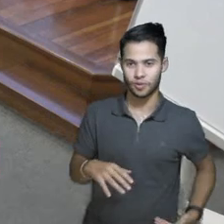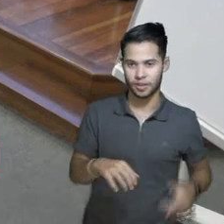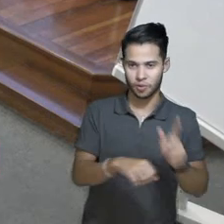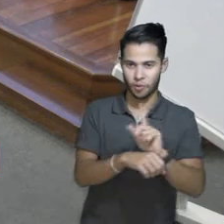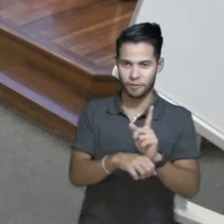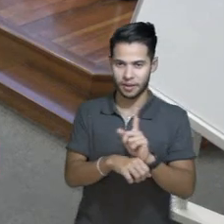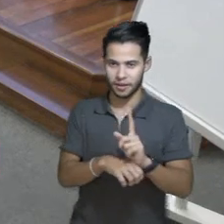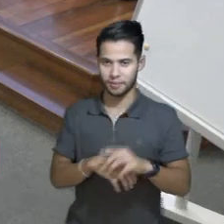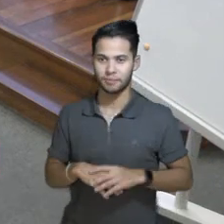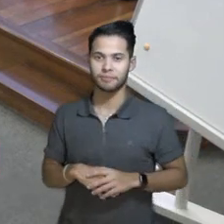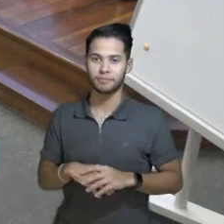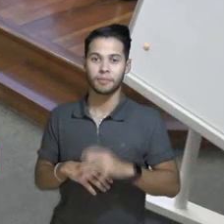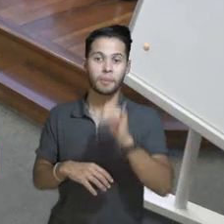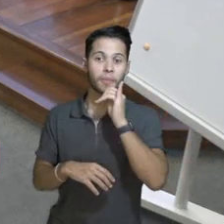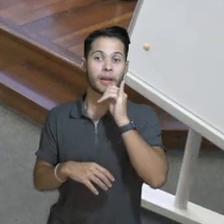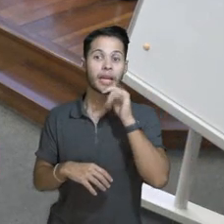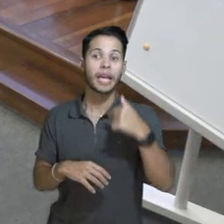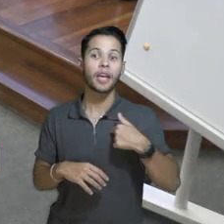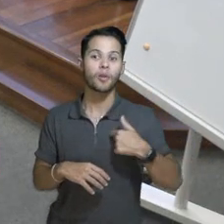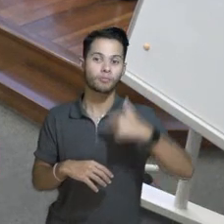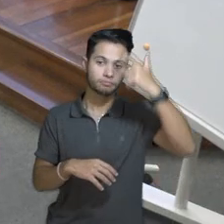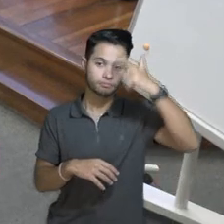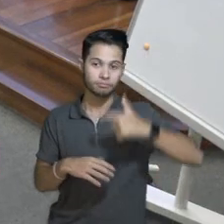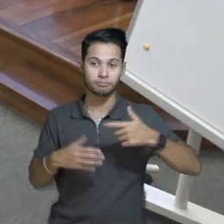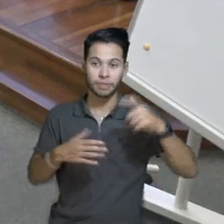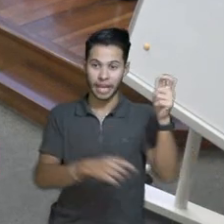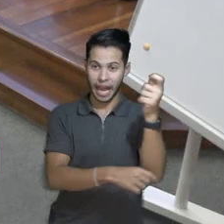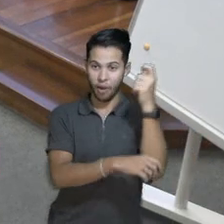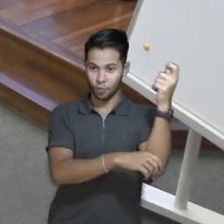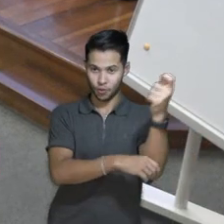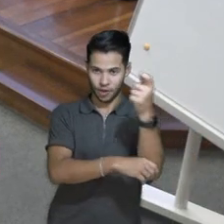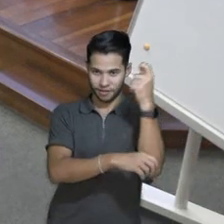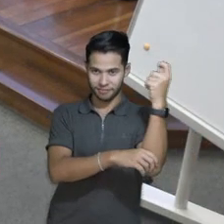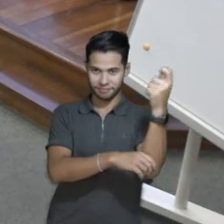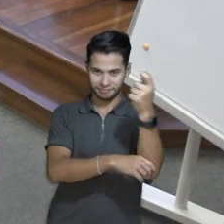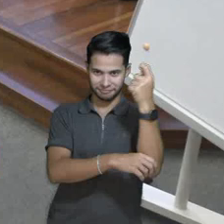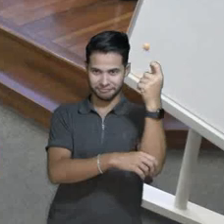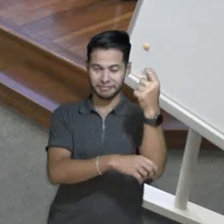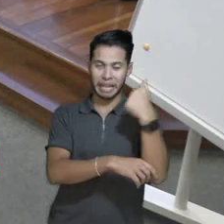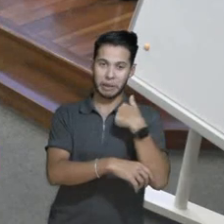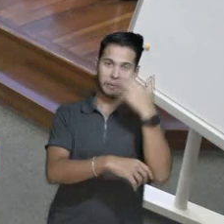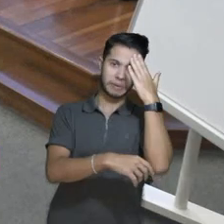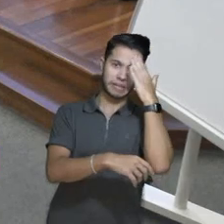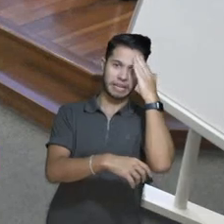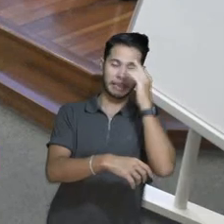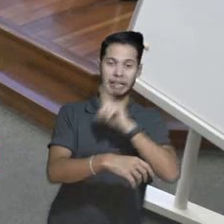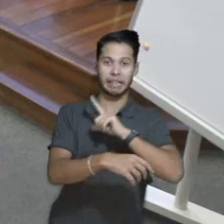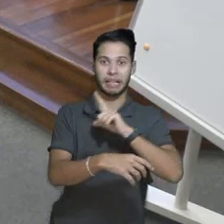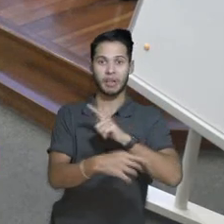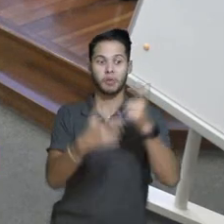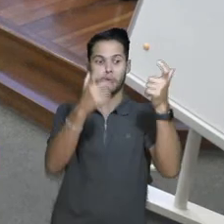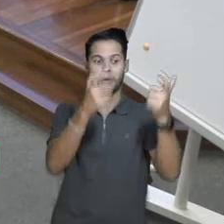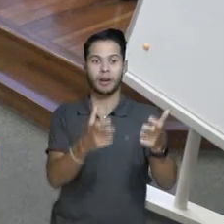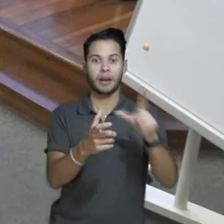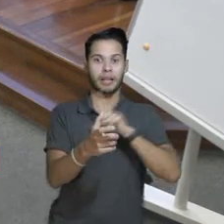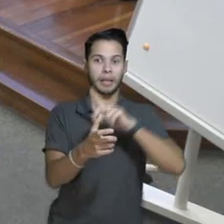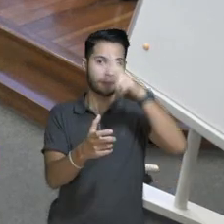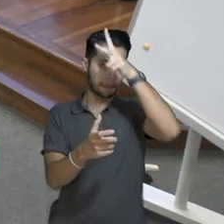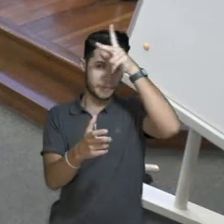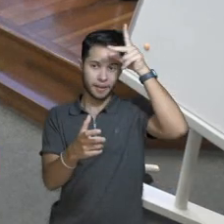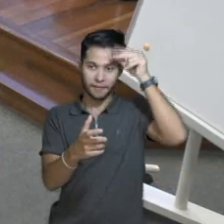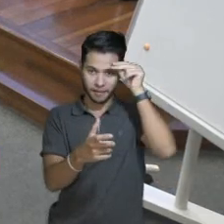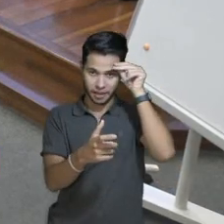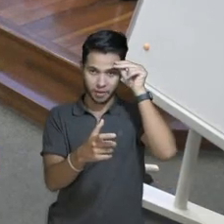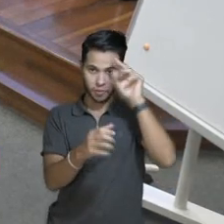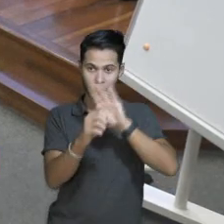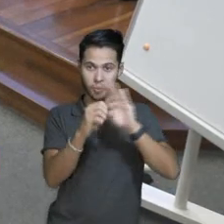aqui eu sou gaúcha não sei eu sei que aqui em alguns lugares deve deter o prefeito do do bairro né como é